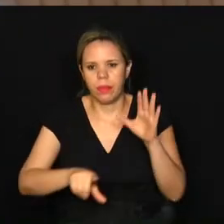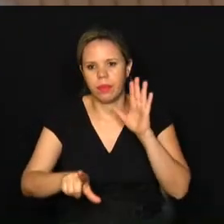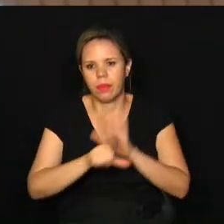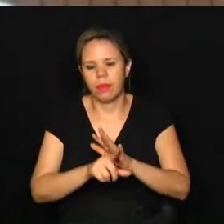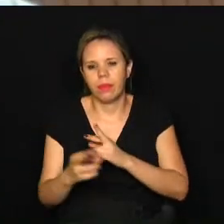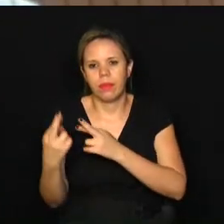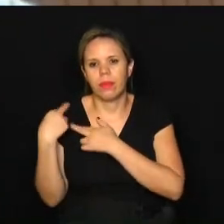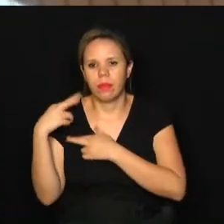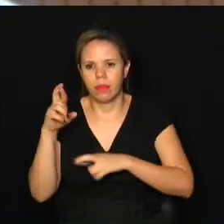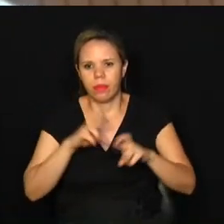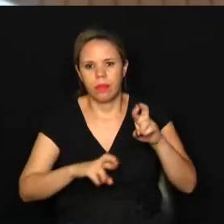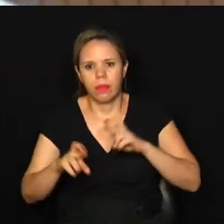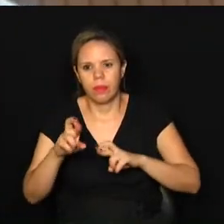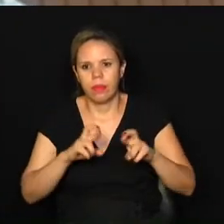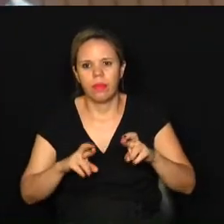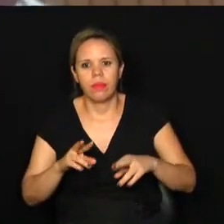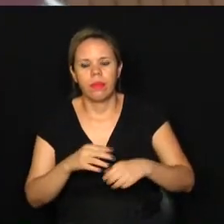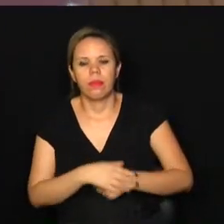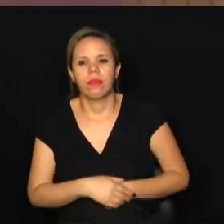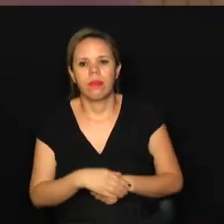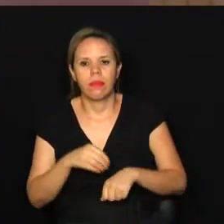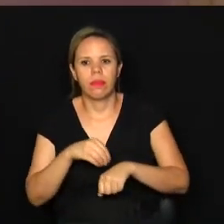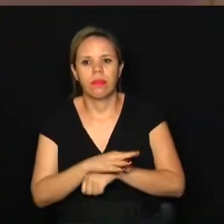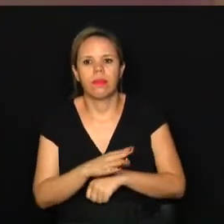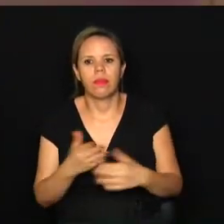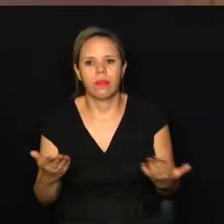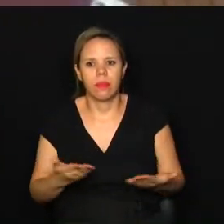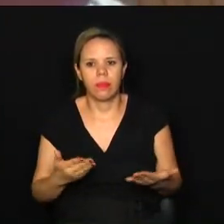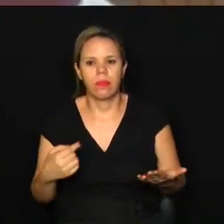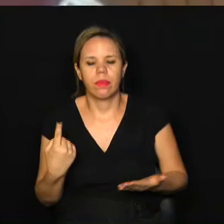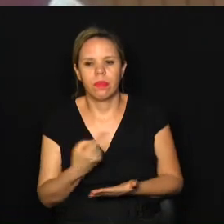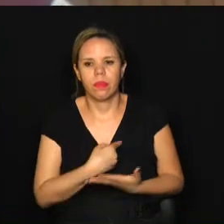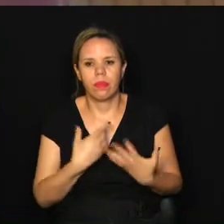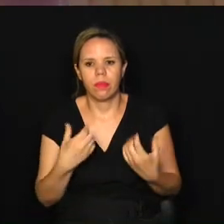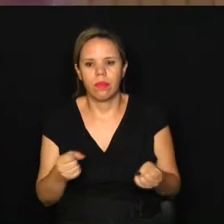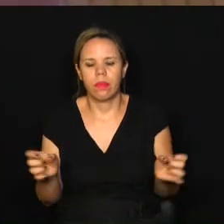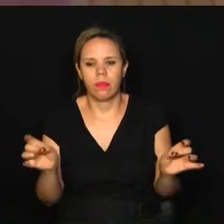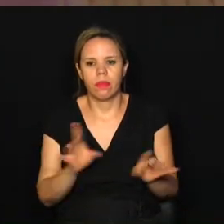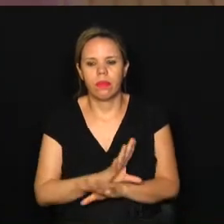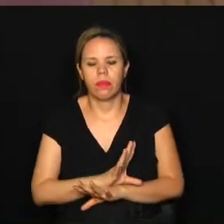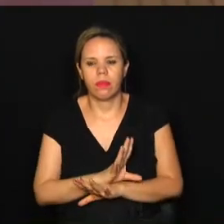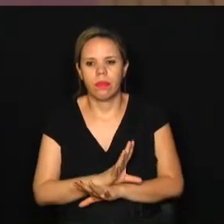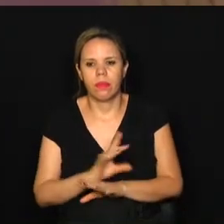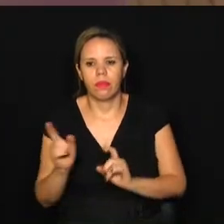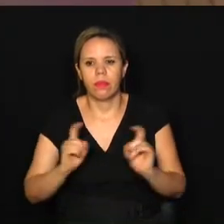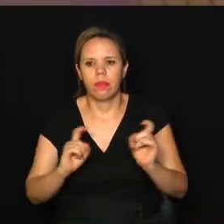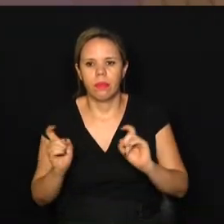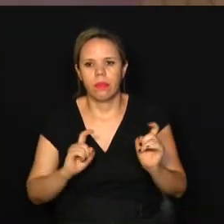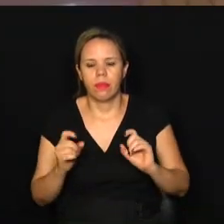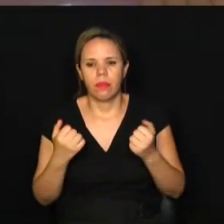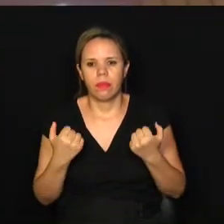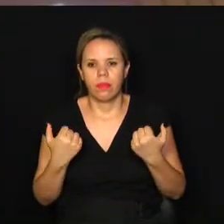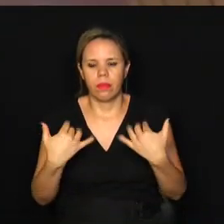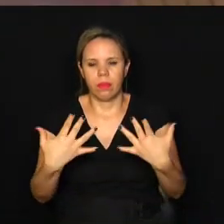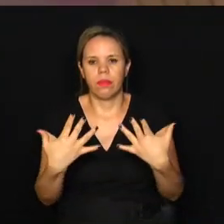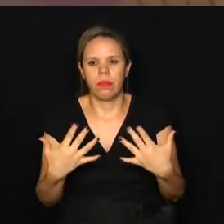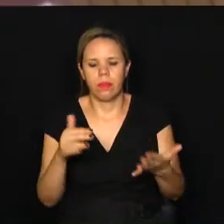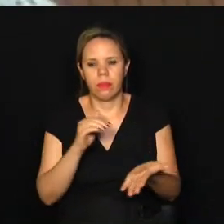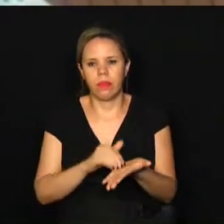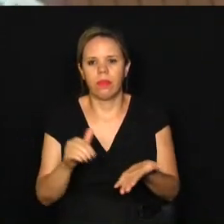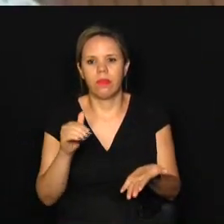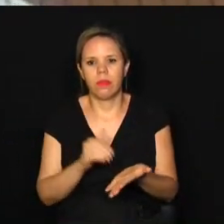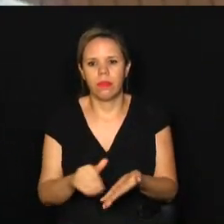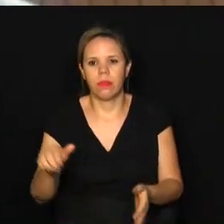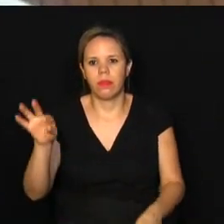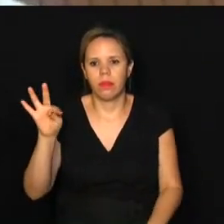Fiscal. Eu passo agora, então, para que nós já vamos encerrando a nossa audiência, para que o secretário